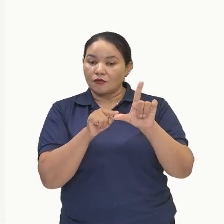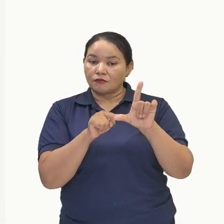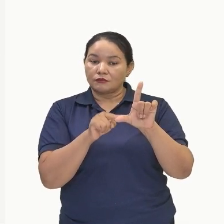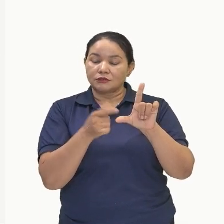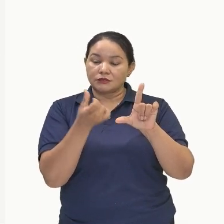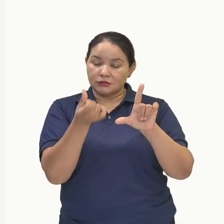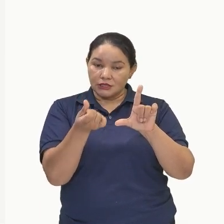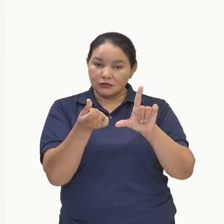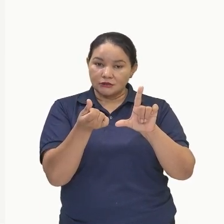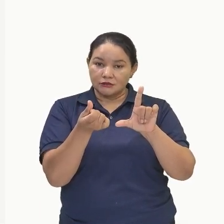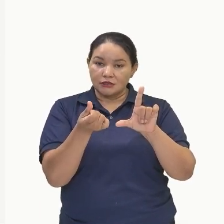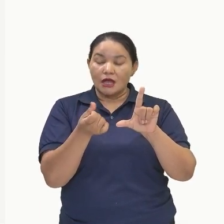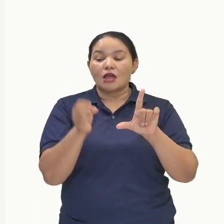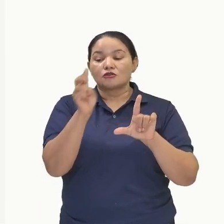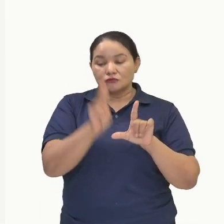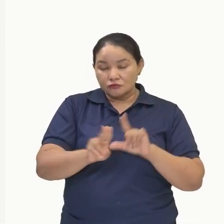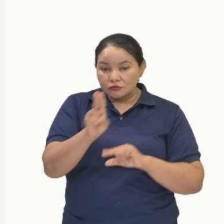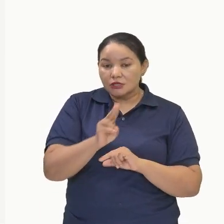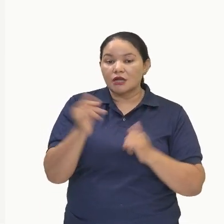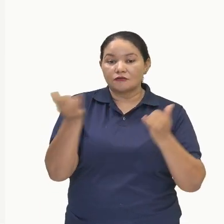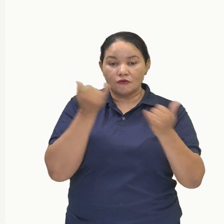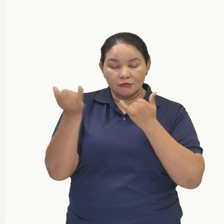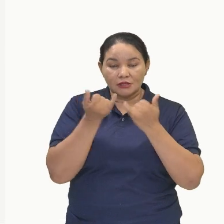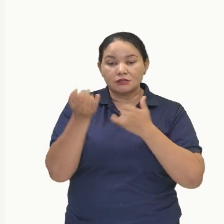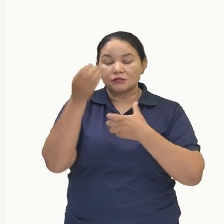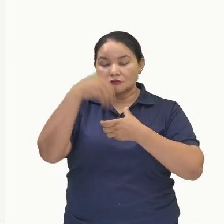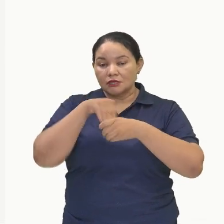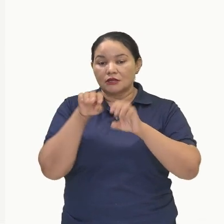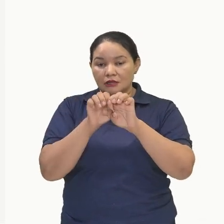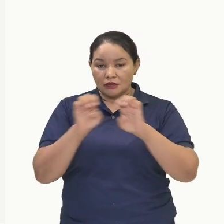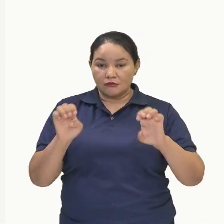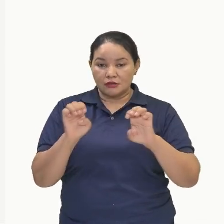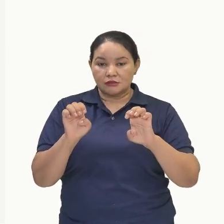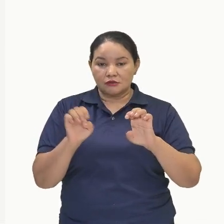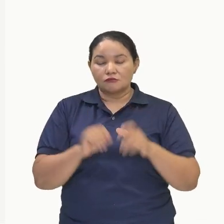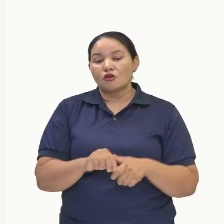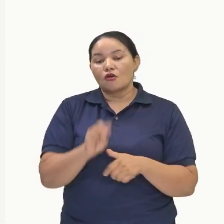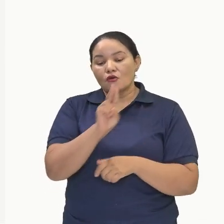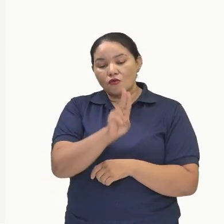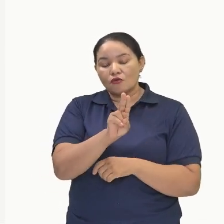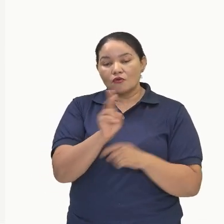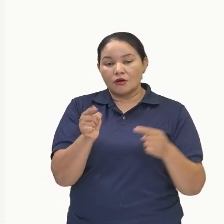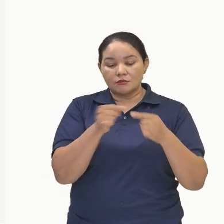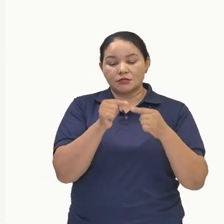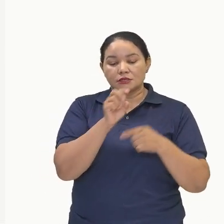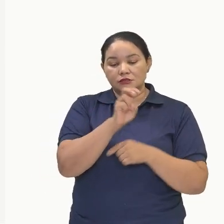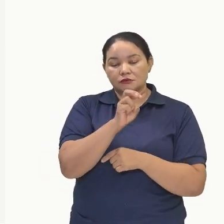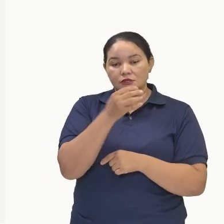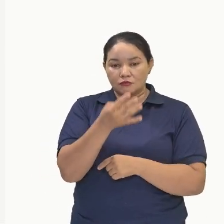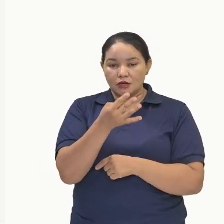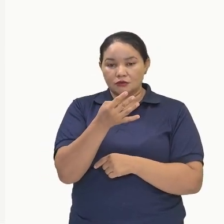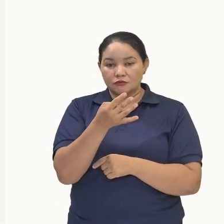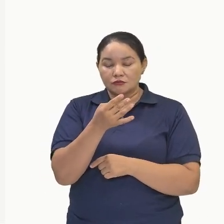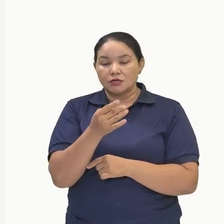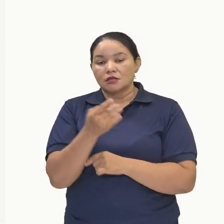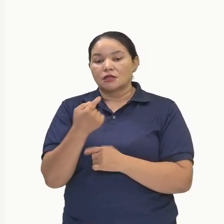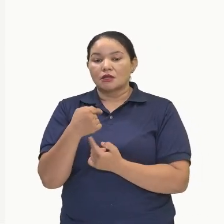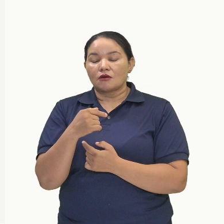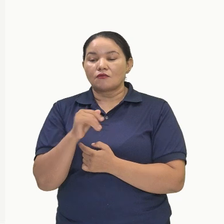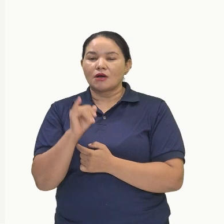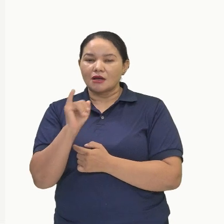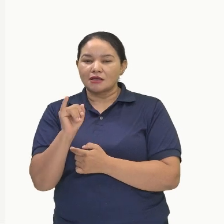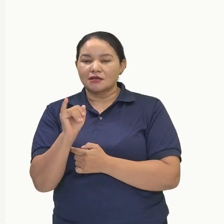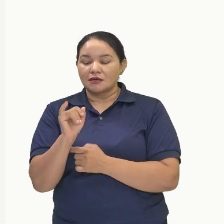usar essa informação aqui na equação. Quando o U vale 54, a corrente é 6.